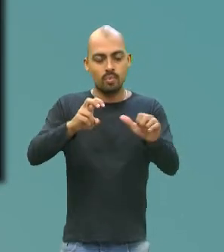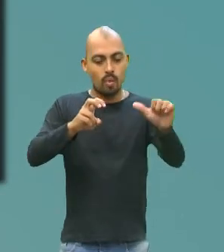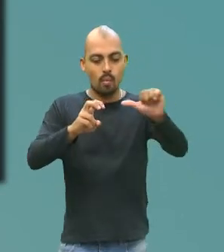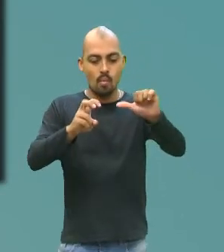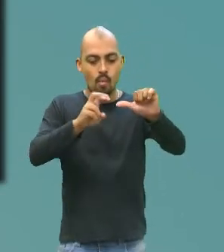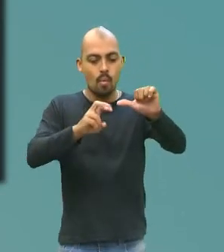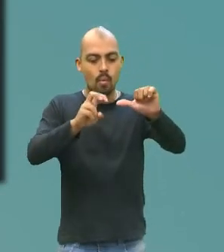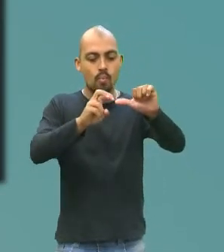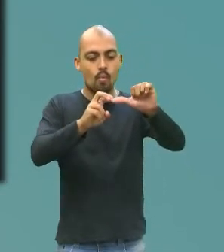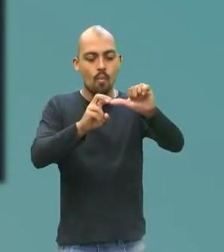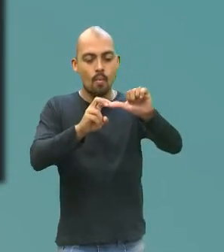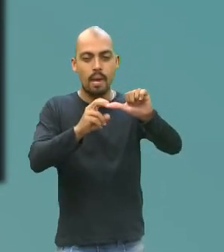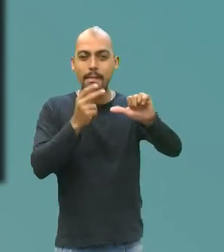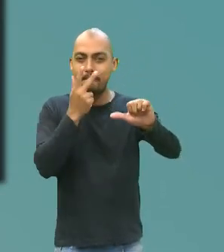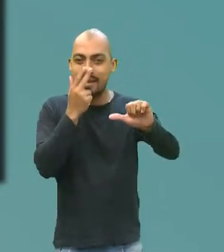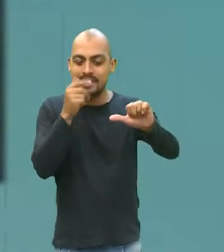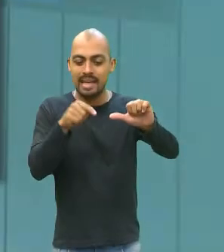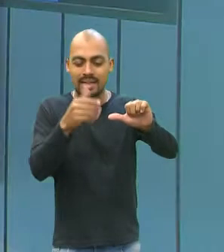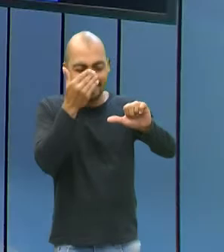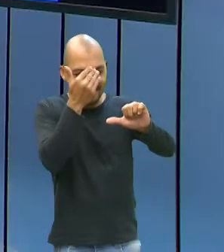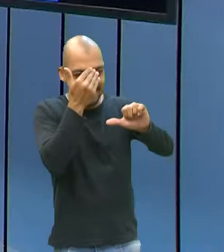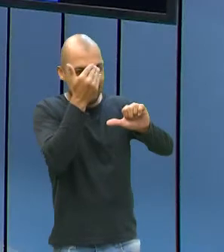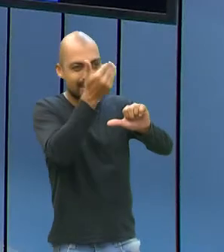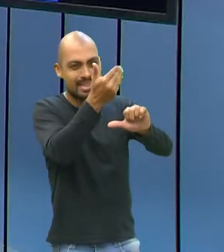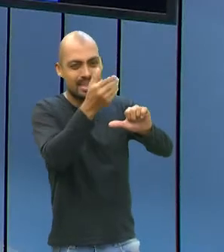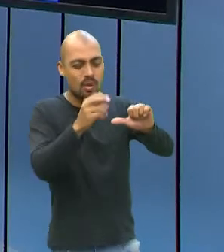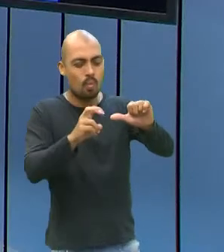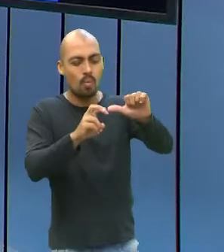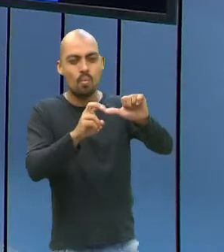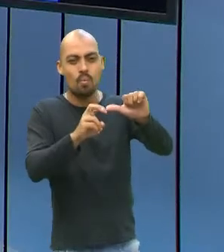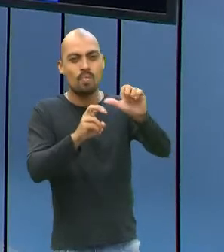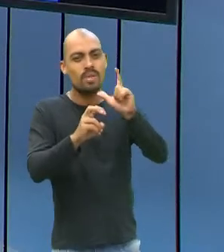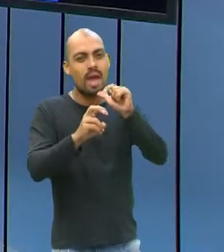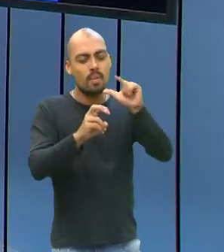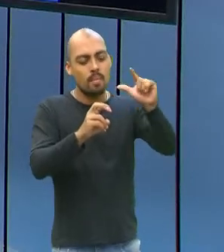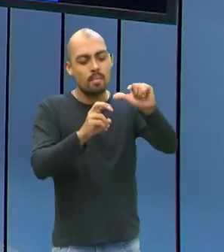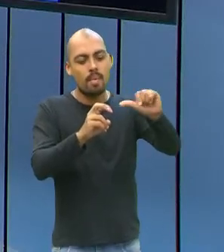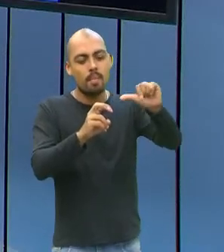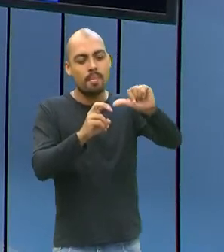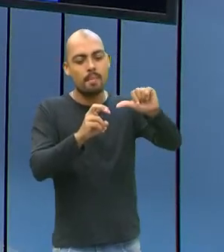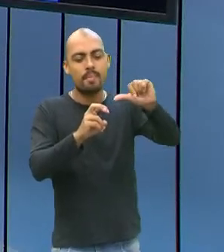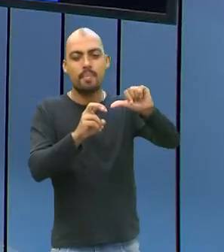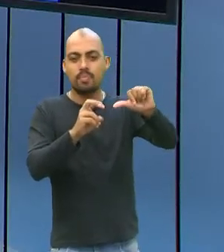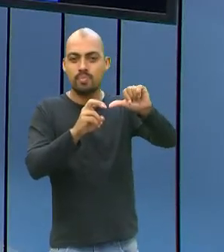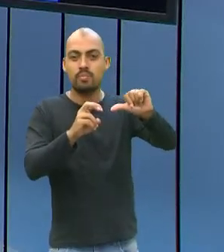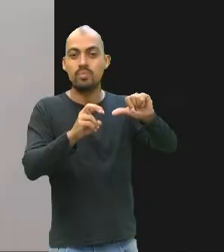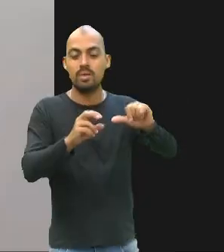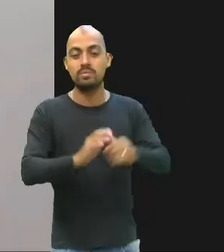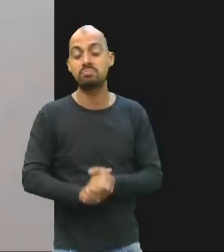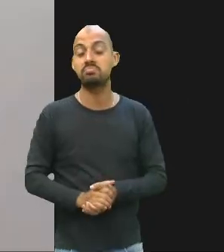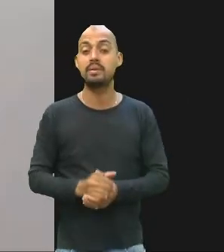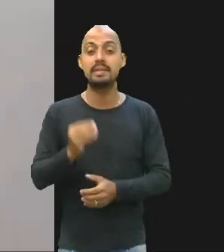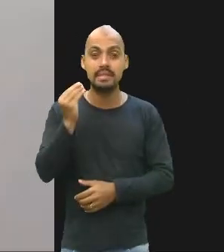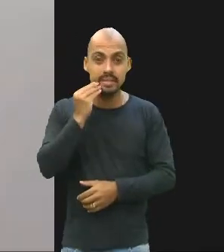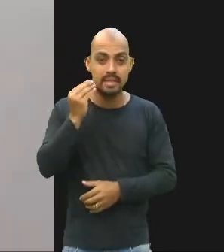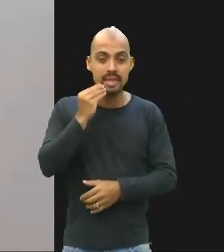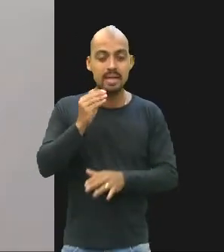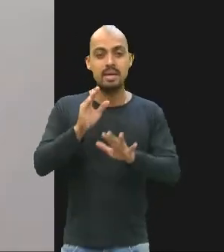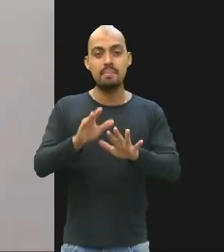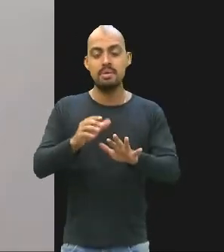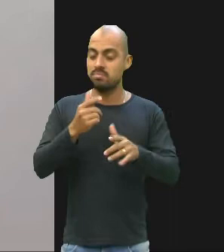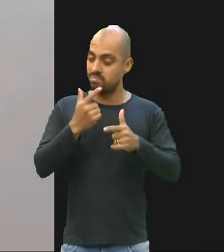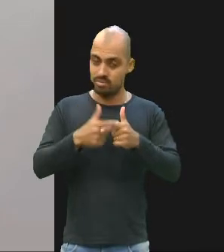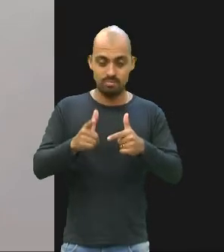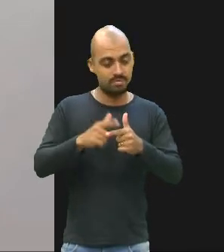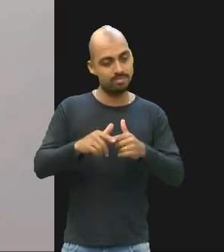se uma forma de agradecimento, né? Muito obrigada, e bebendo água para tentar se hidratar. Então, eu acho que ali a gente não